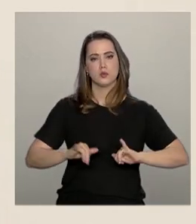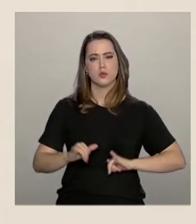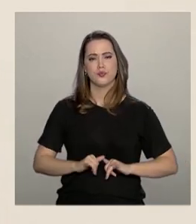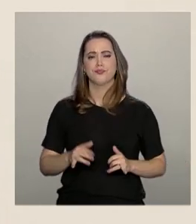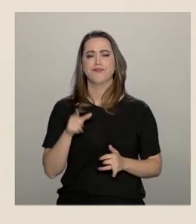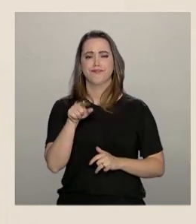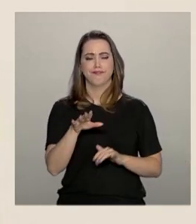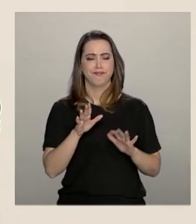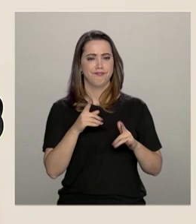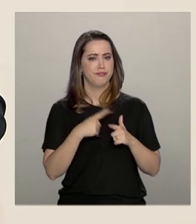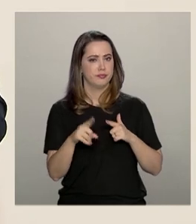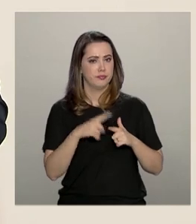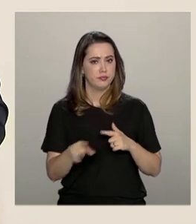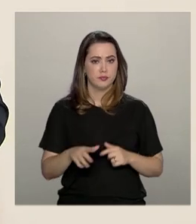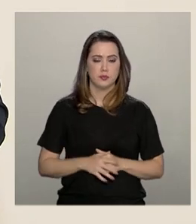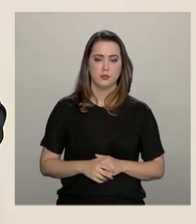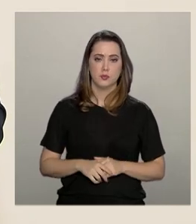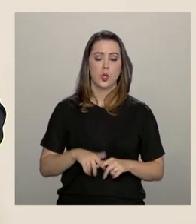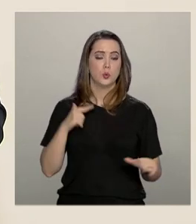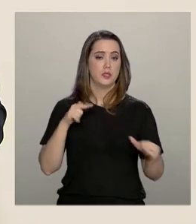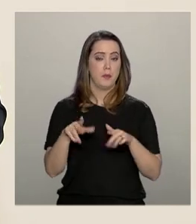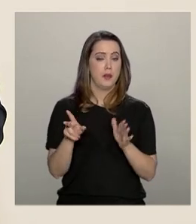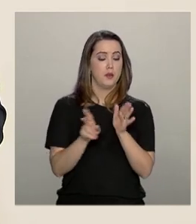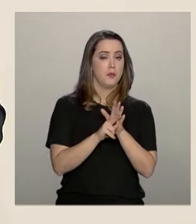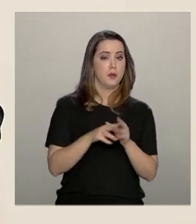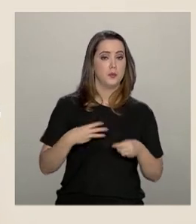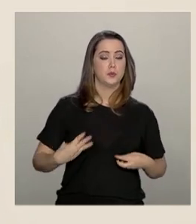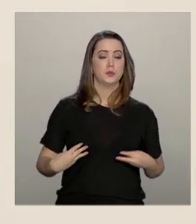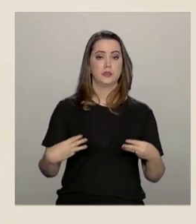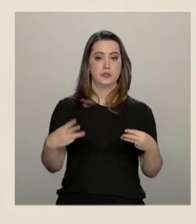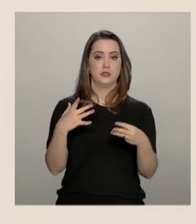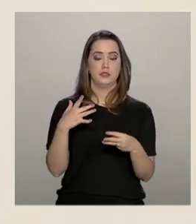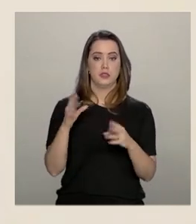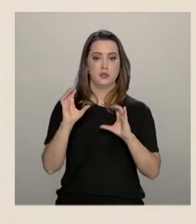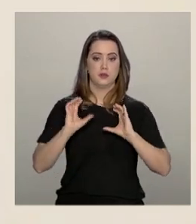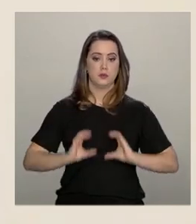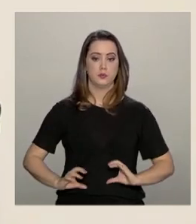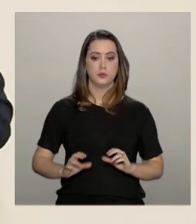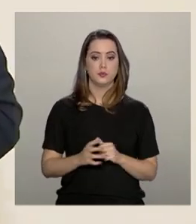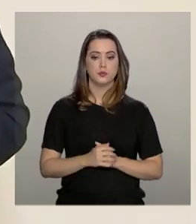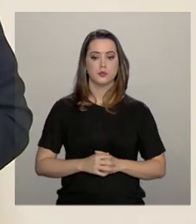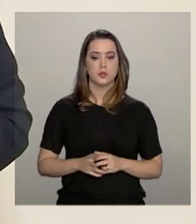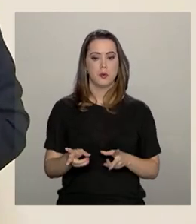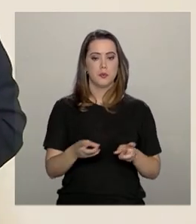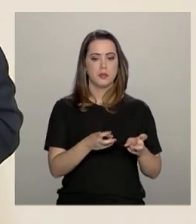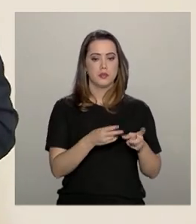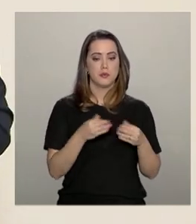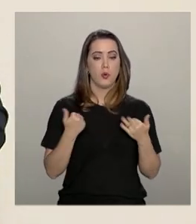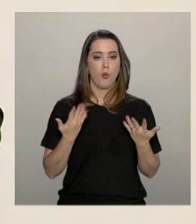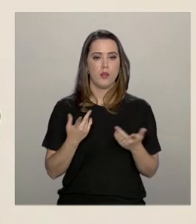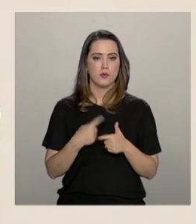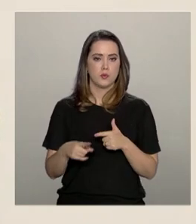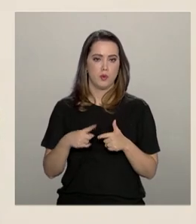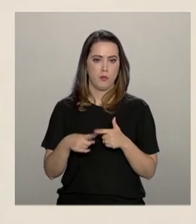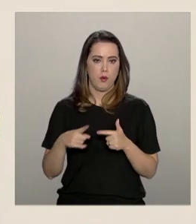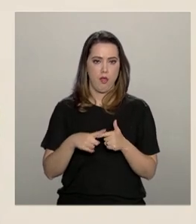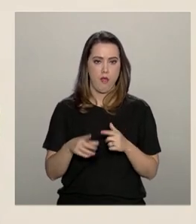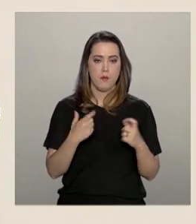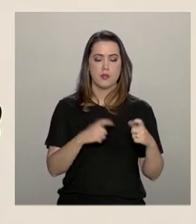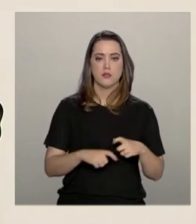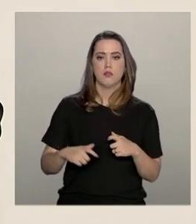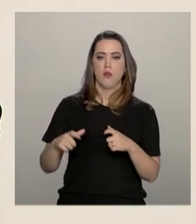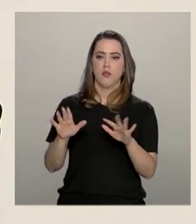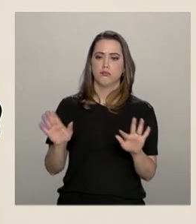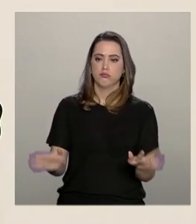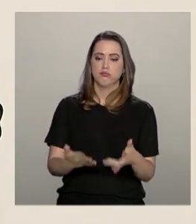pela tragédia, uma ação do Ministério da Cidadania. Identificação de danos em áreas